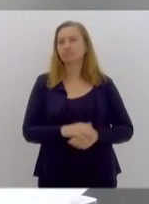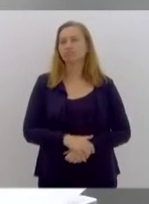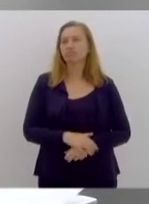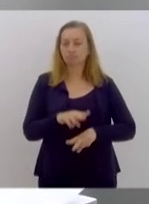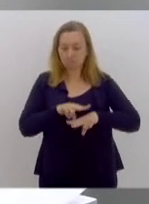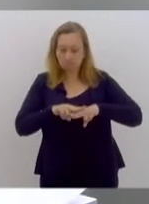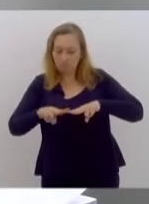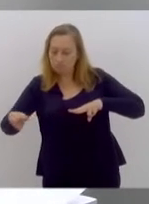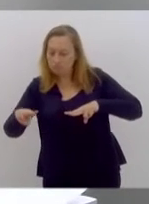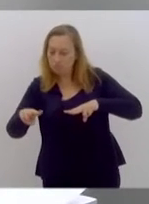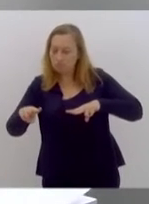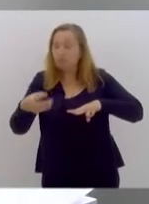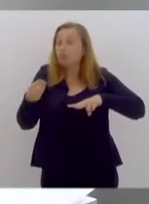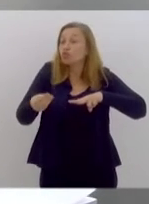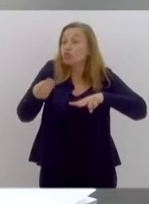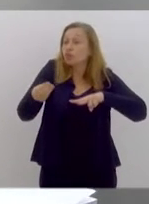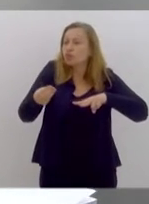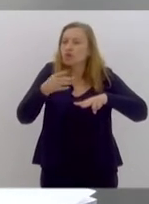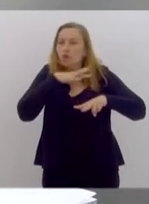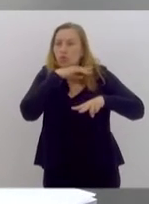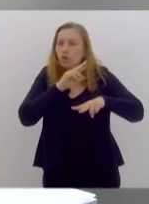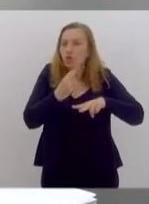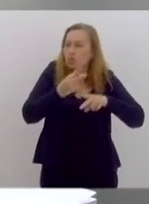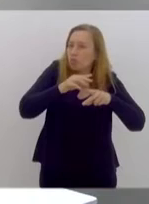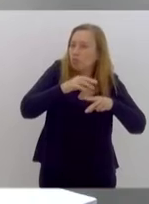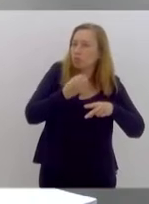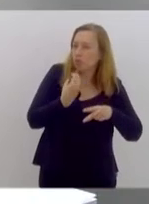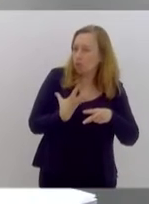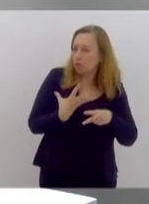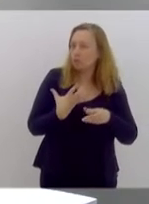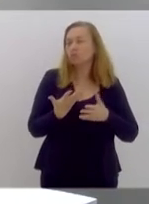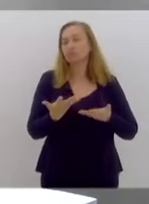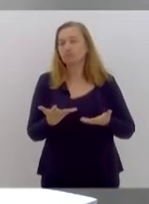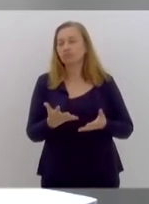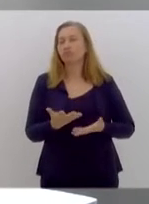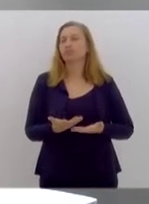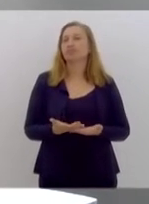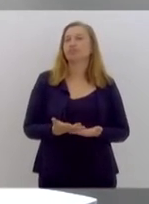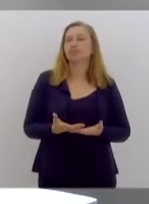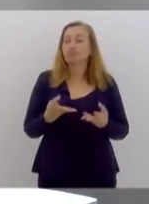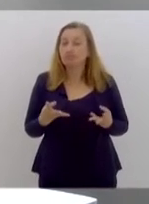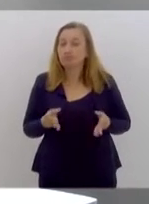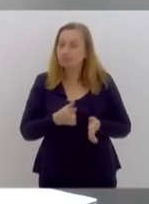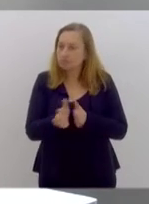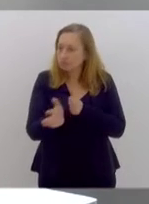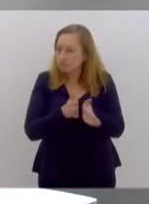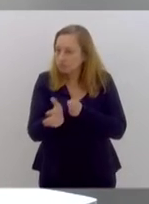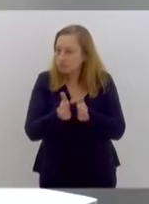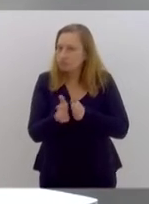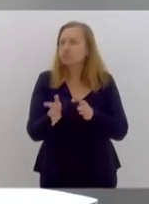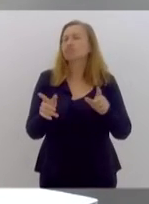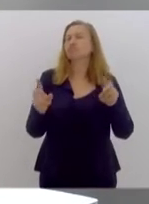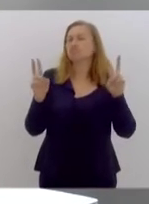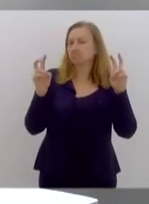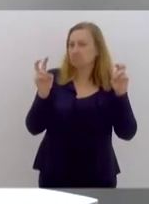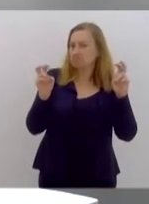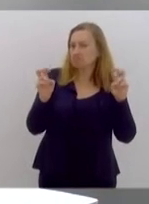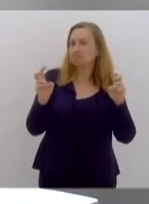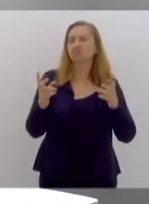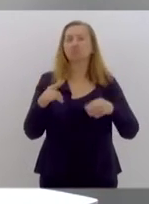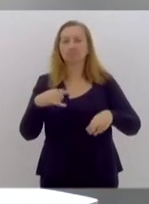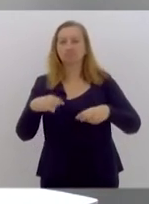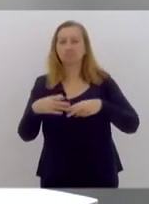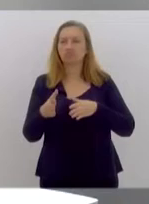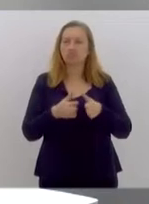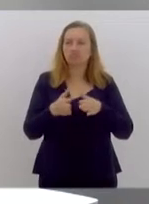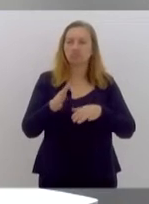a situação dos imóveis que integram a malha Ferroviária questões de acessibilidade questões de acesso à